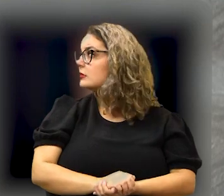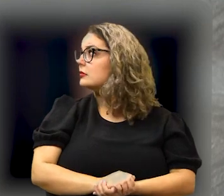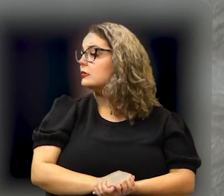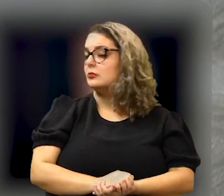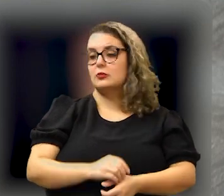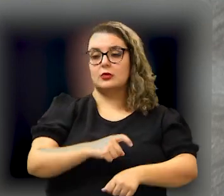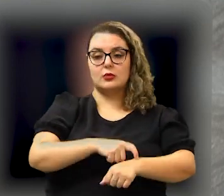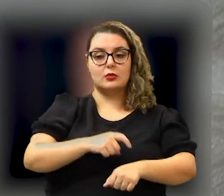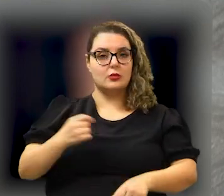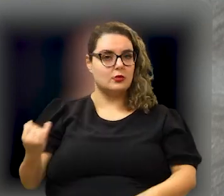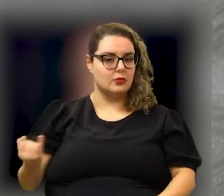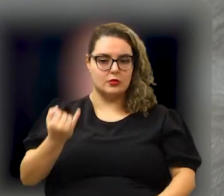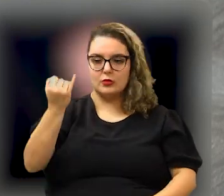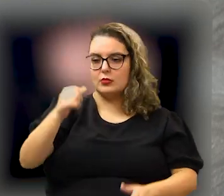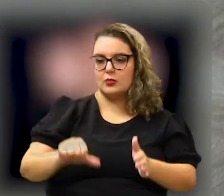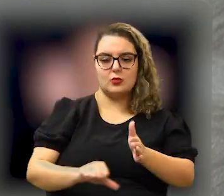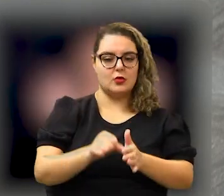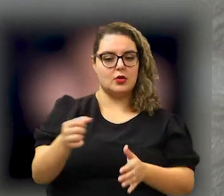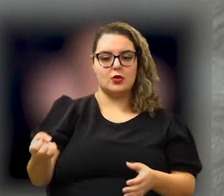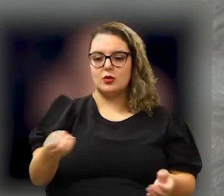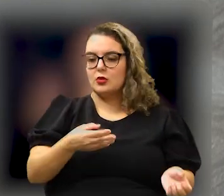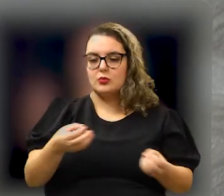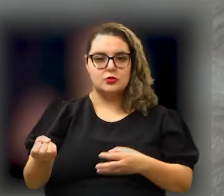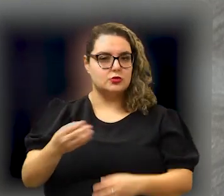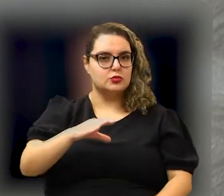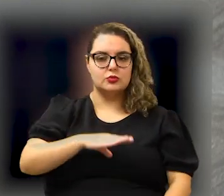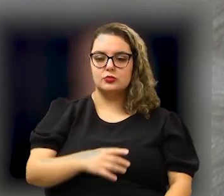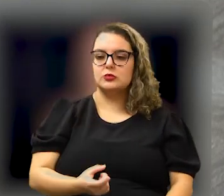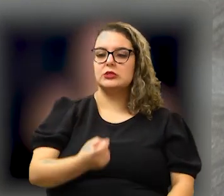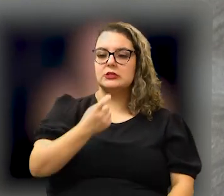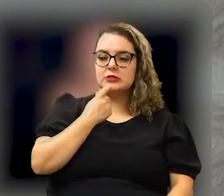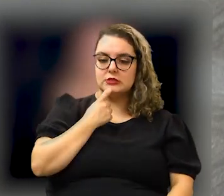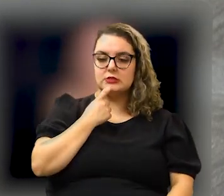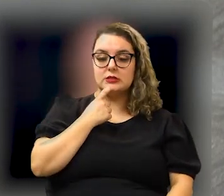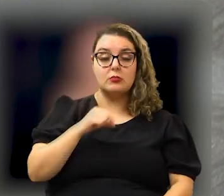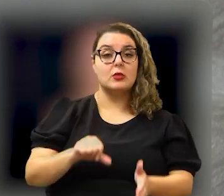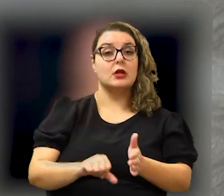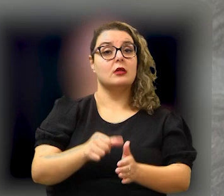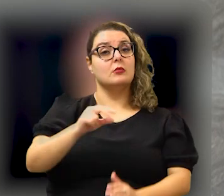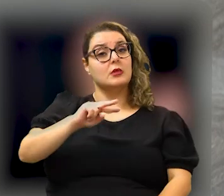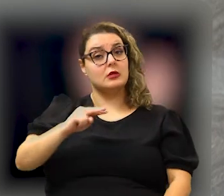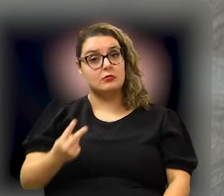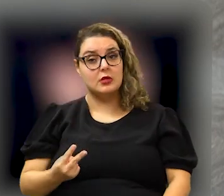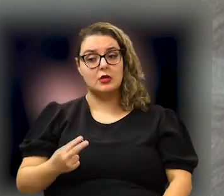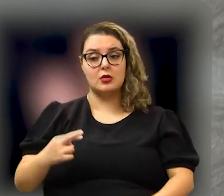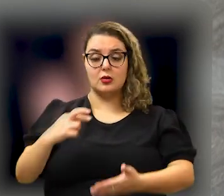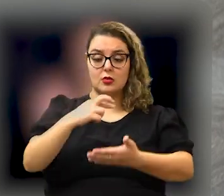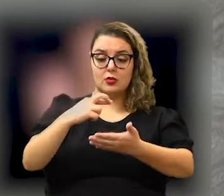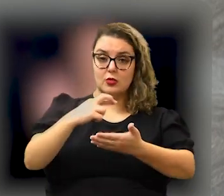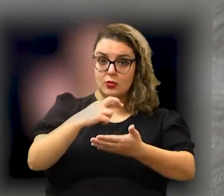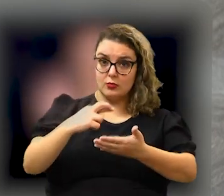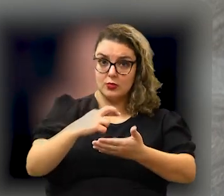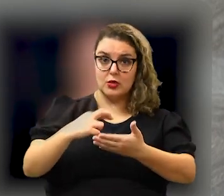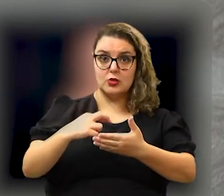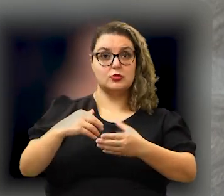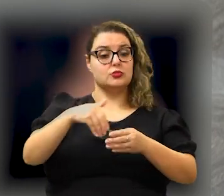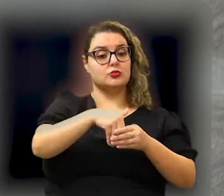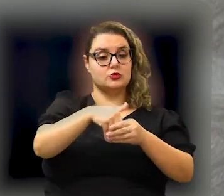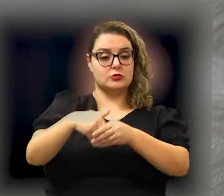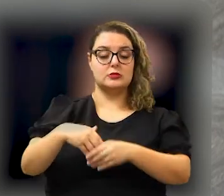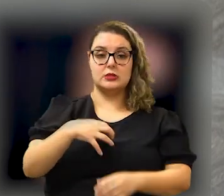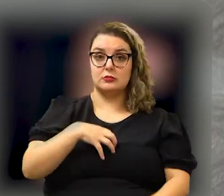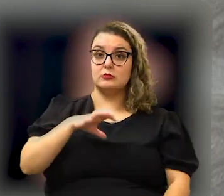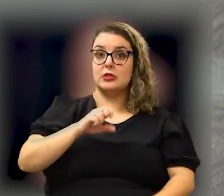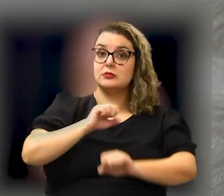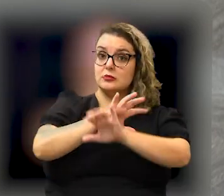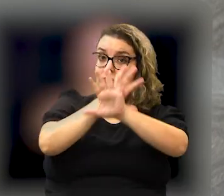tão transparente, tão acessível para toda a população acompanhar, né, os candidatos que escolheram e que foram